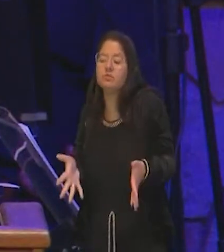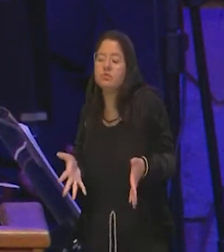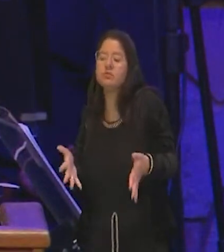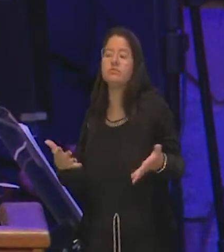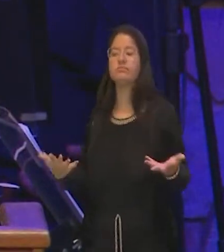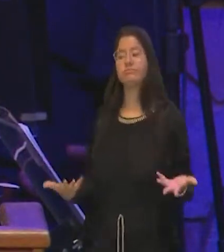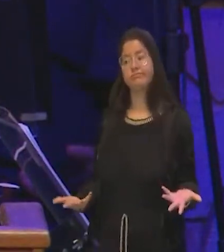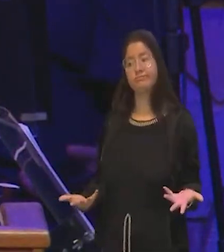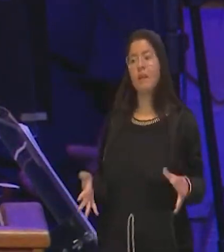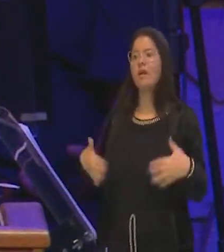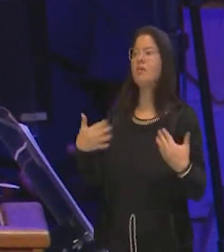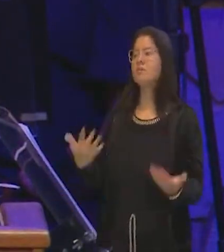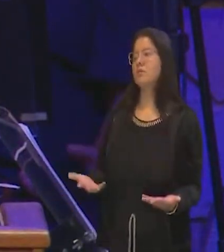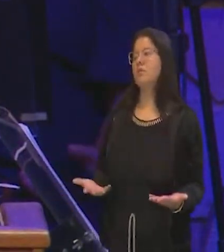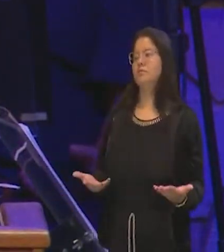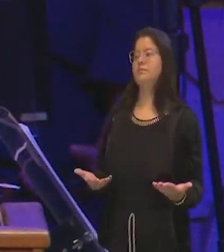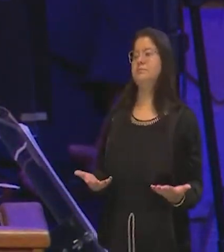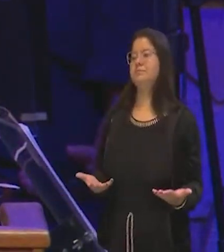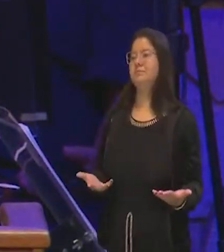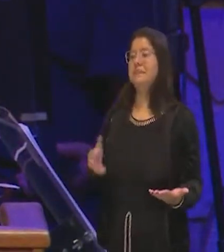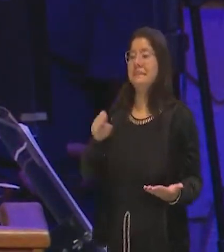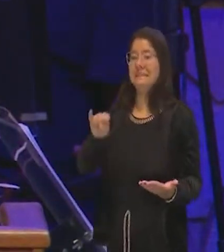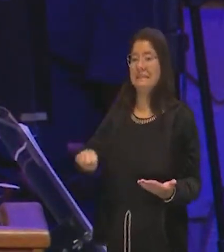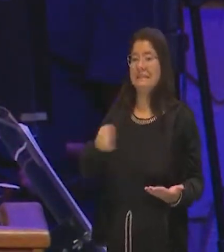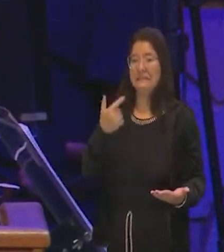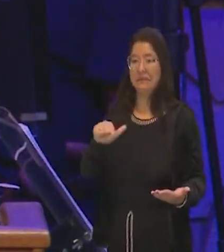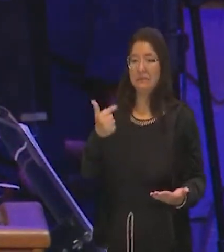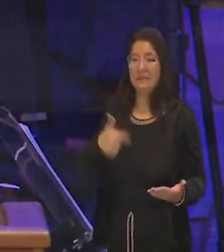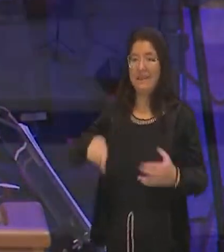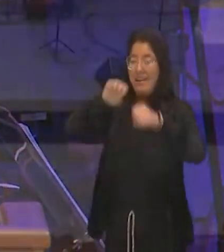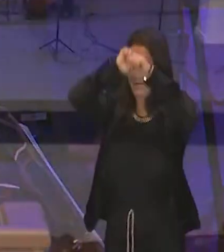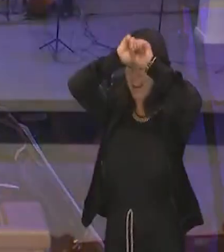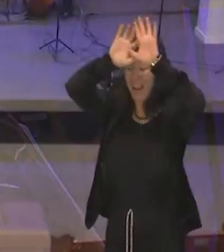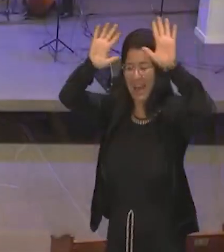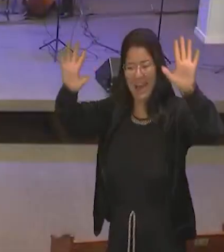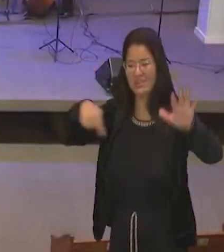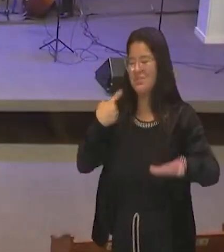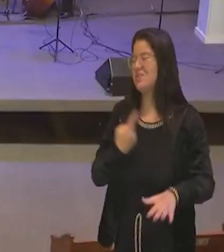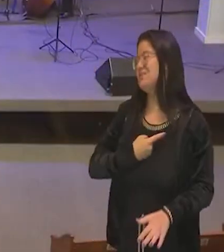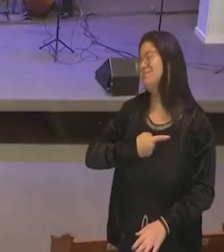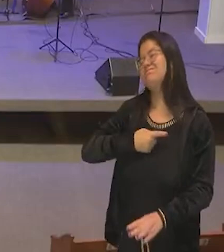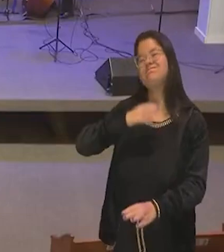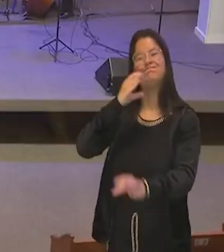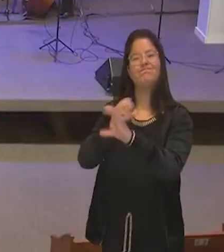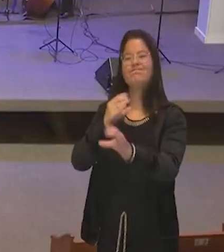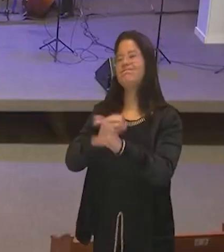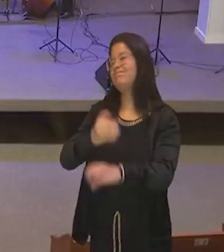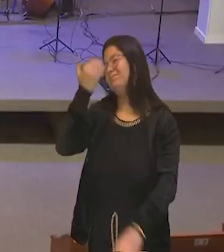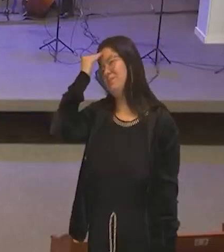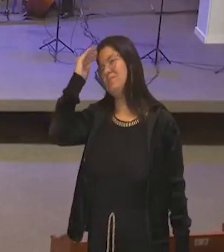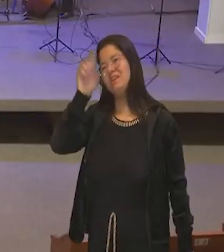Isso muitas vezes, pastor, se não bem trabalhado em nossa cabeça, a gente não consegue entender.